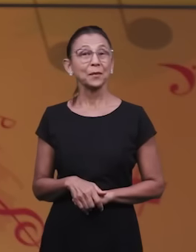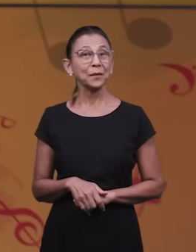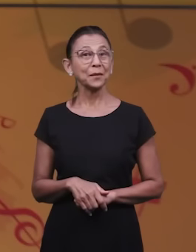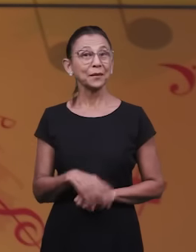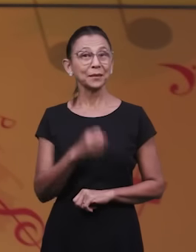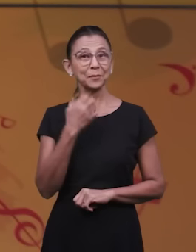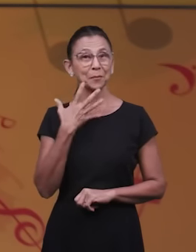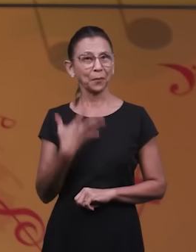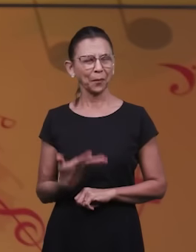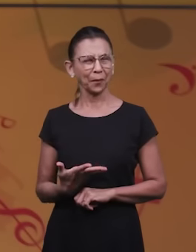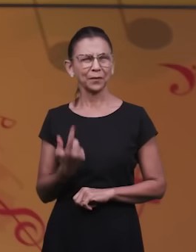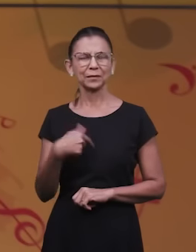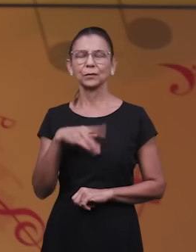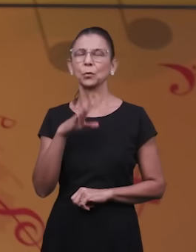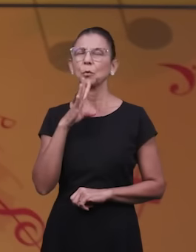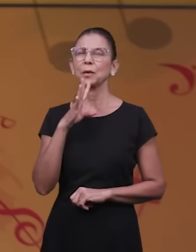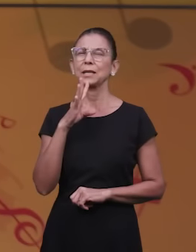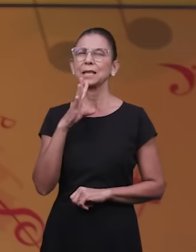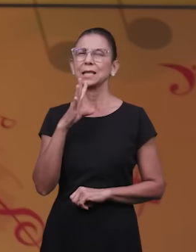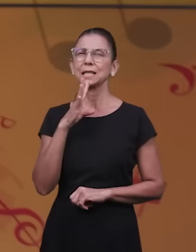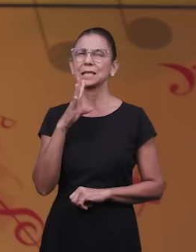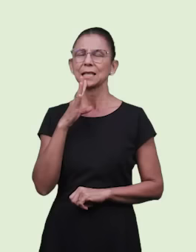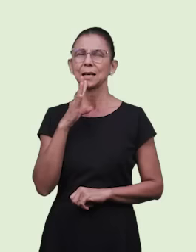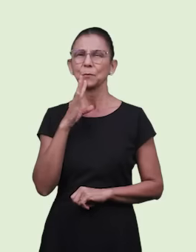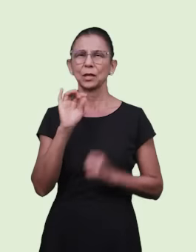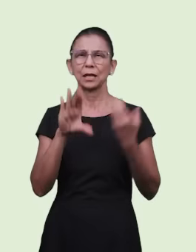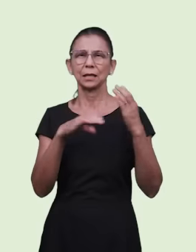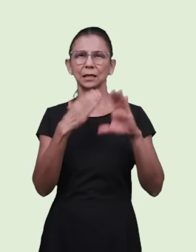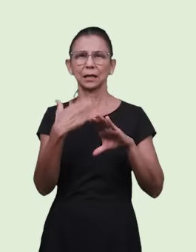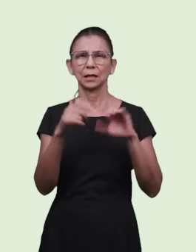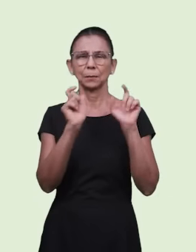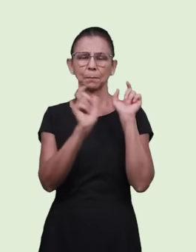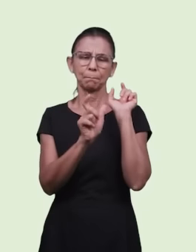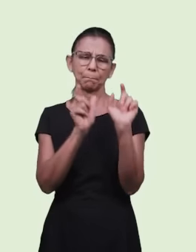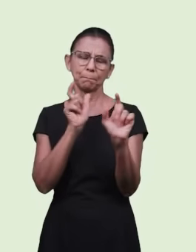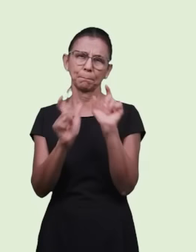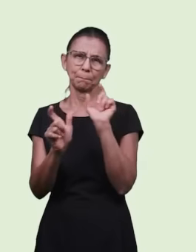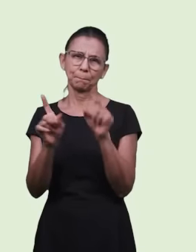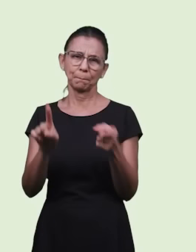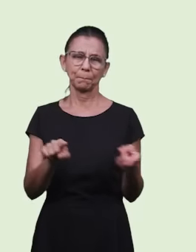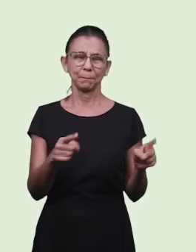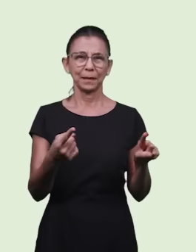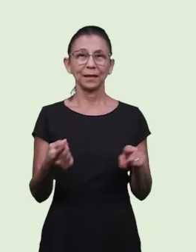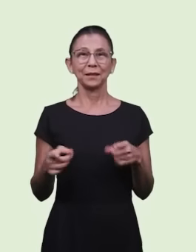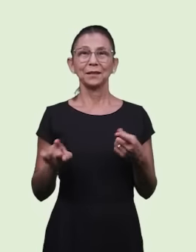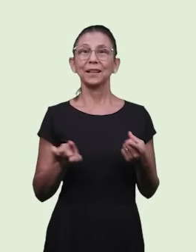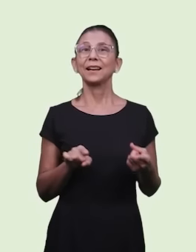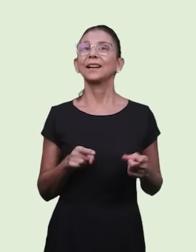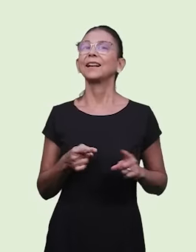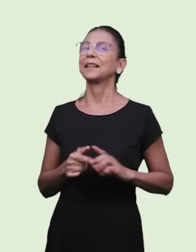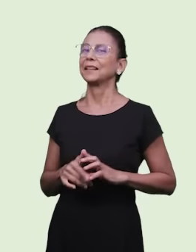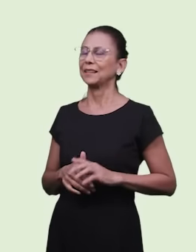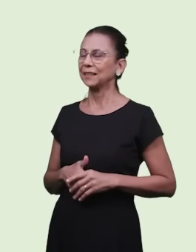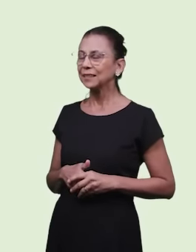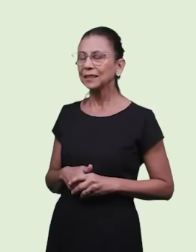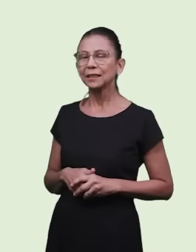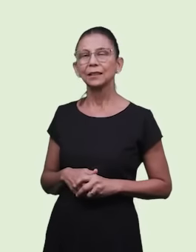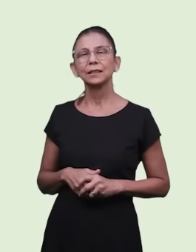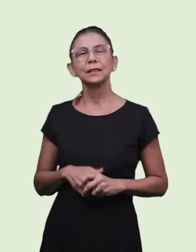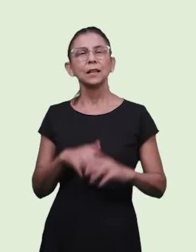Muito bem, nós já conhecemos e até solfejamos a parte melódica deste louvor,